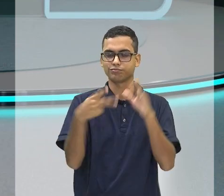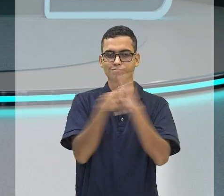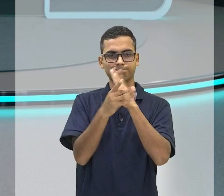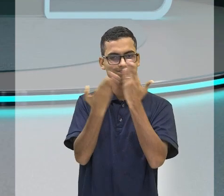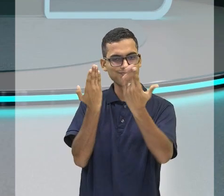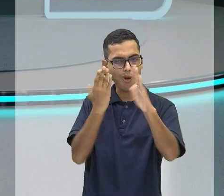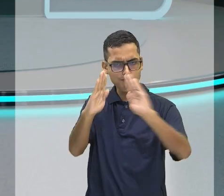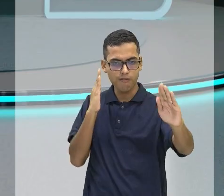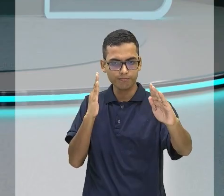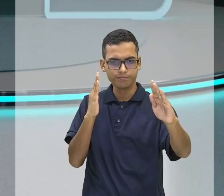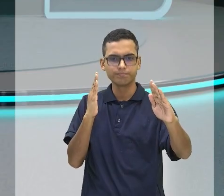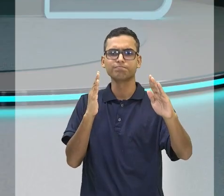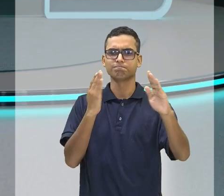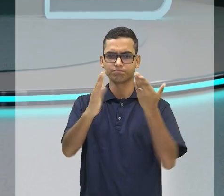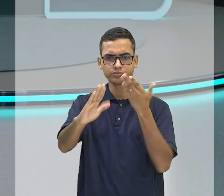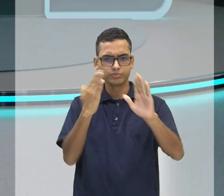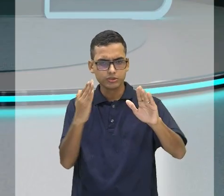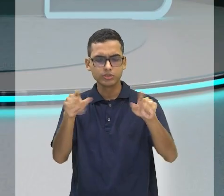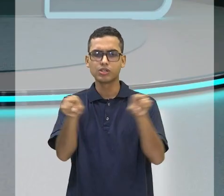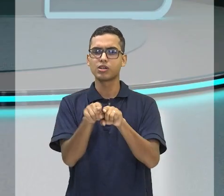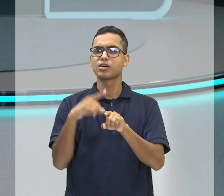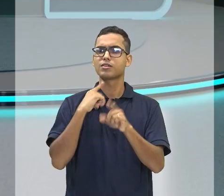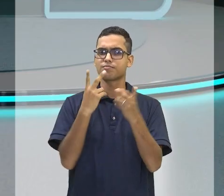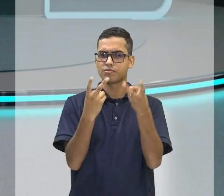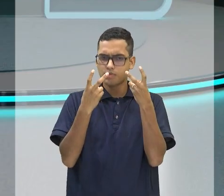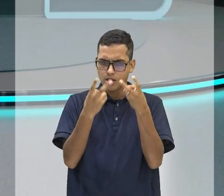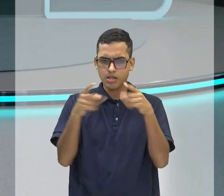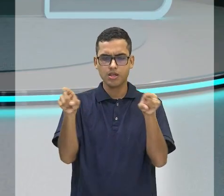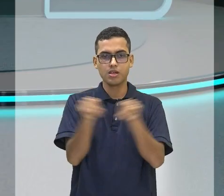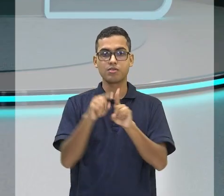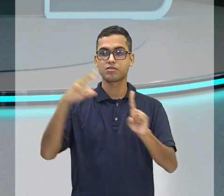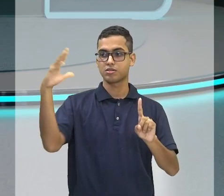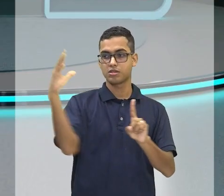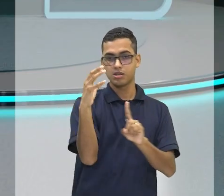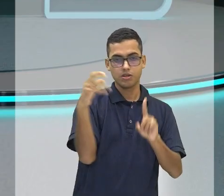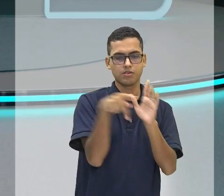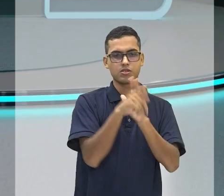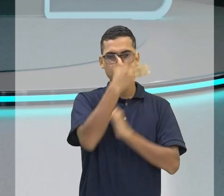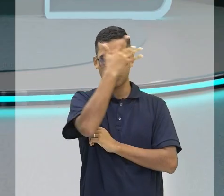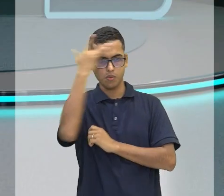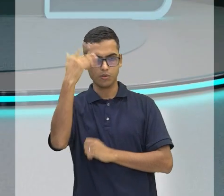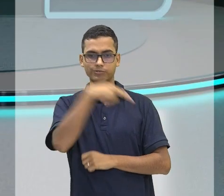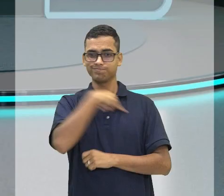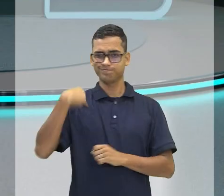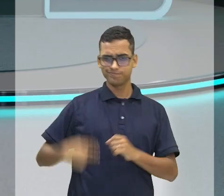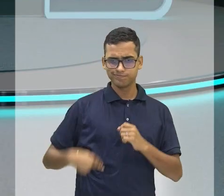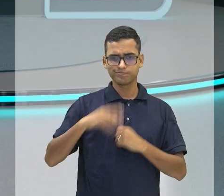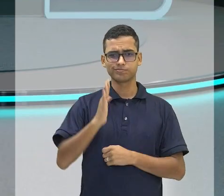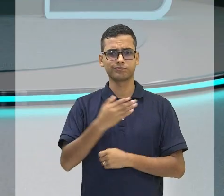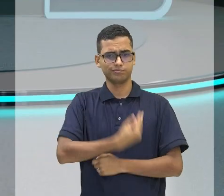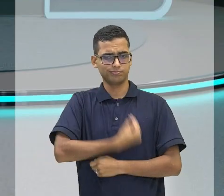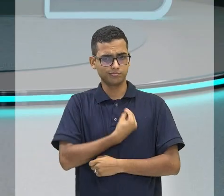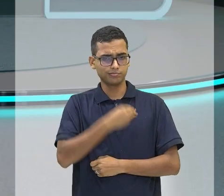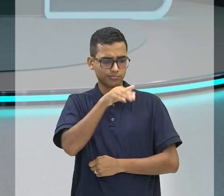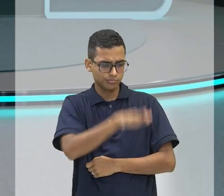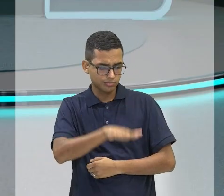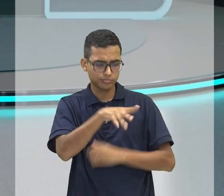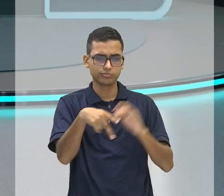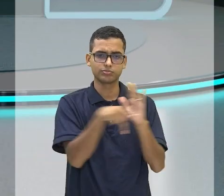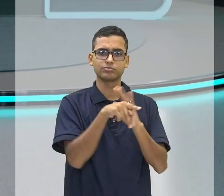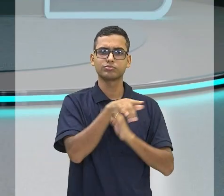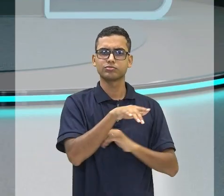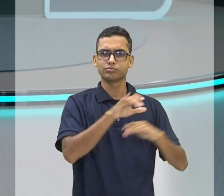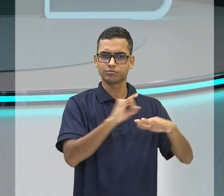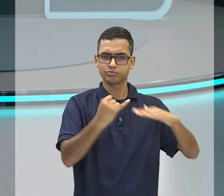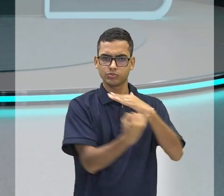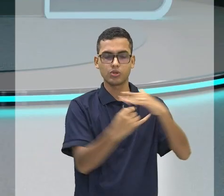aí a influência tanto dos chineses, que já, né, entravam ali por Okinawa,